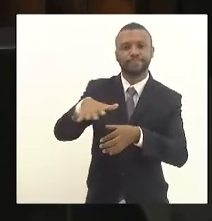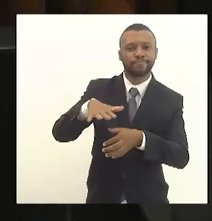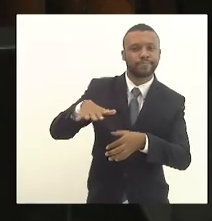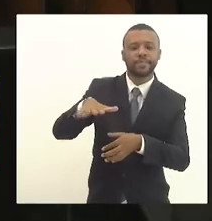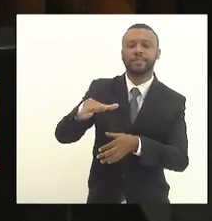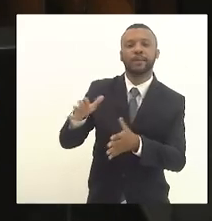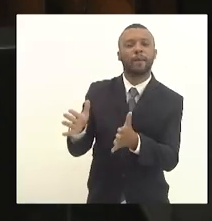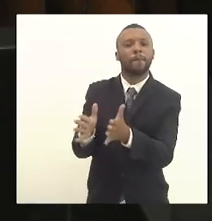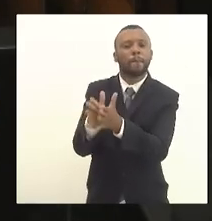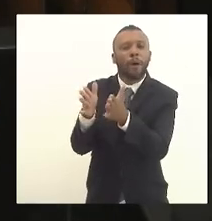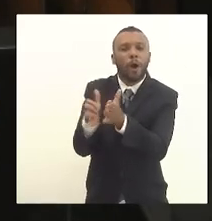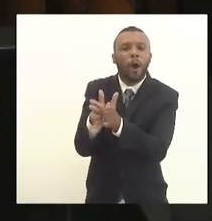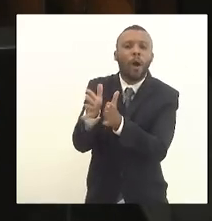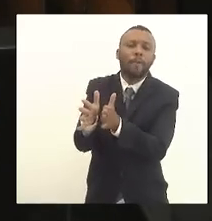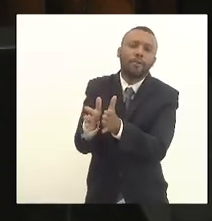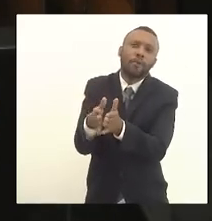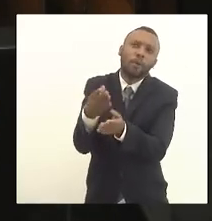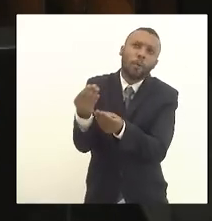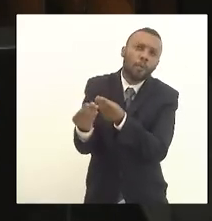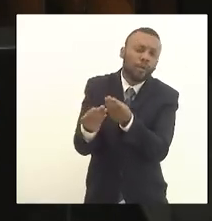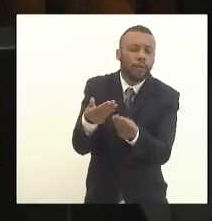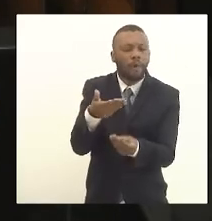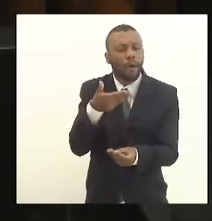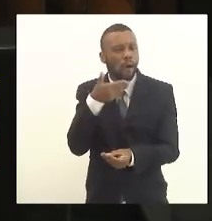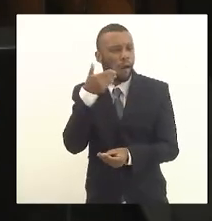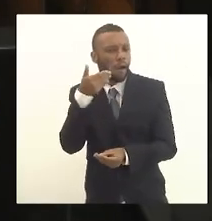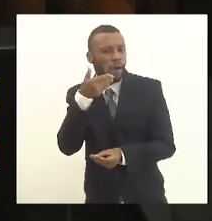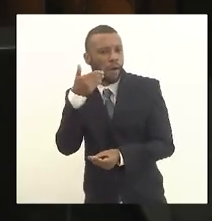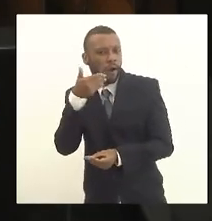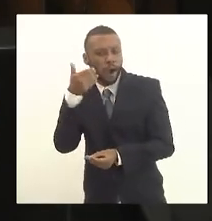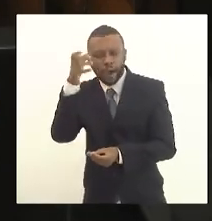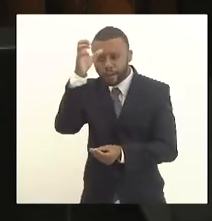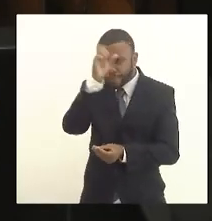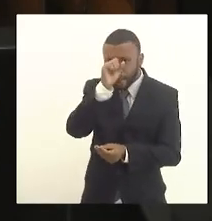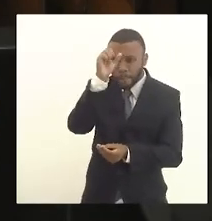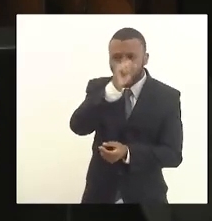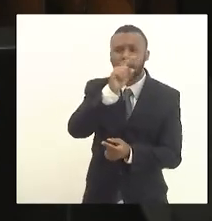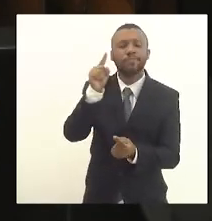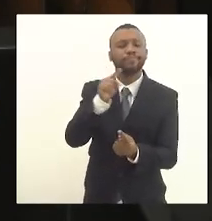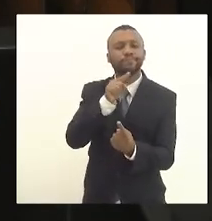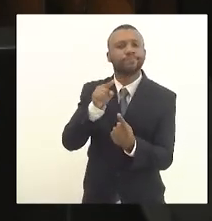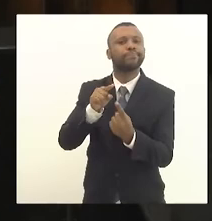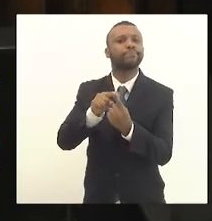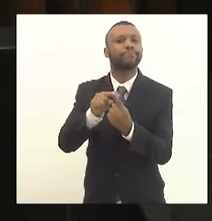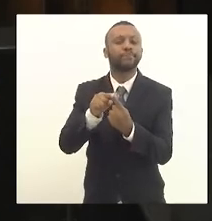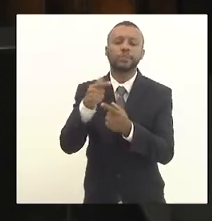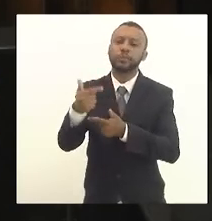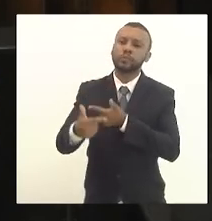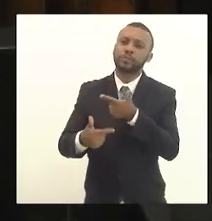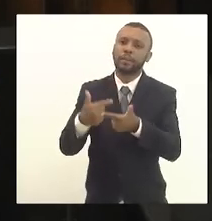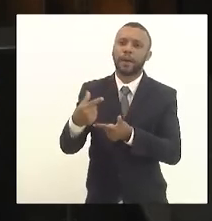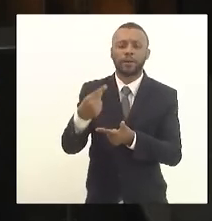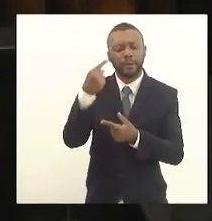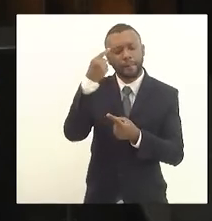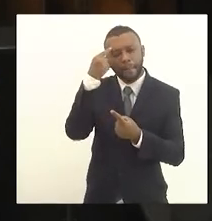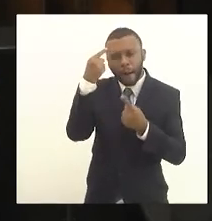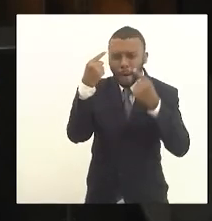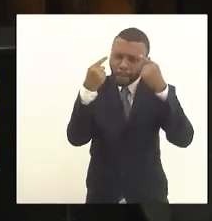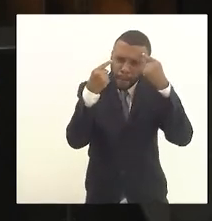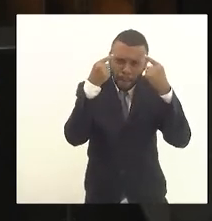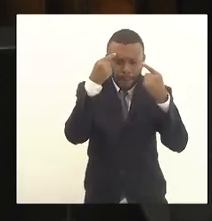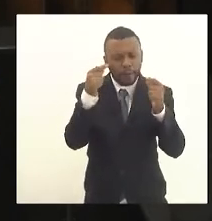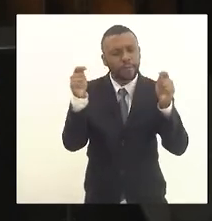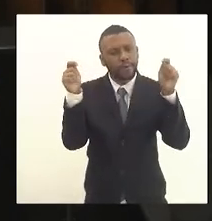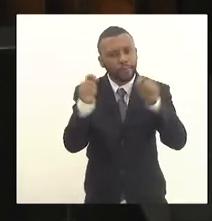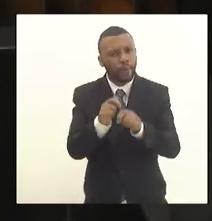poder se aperfeiçoar no seu aprendizado para o exercício da sua criatividade, do seu potencial